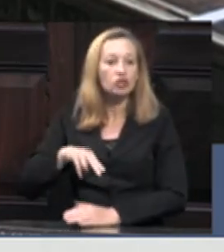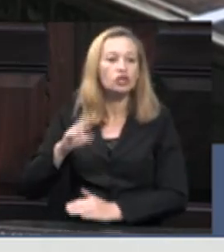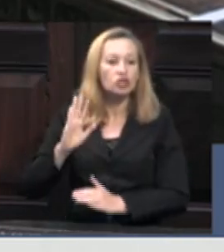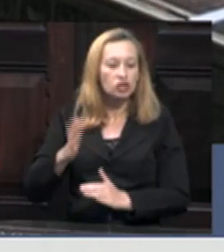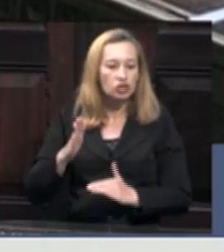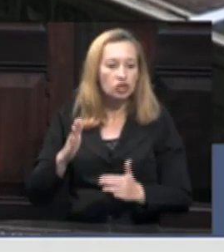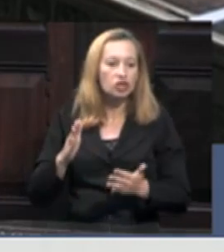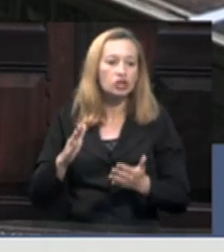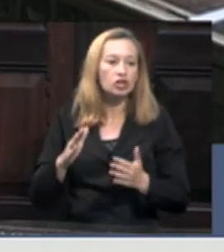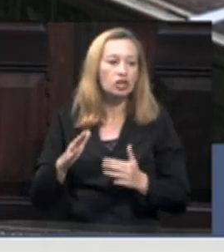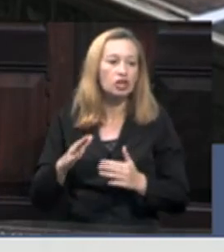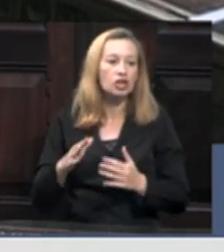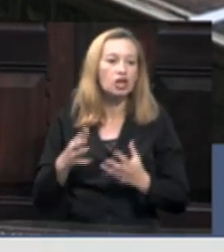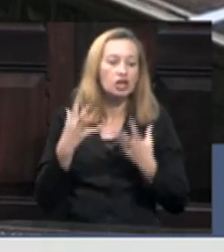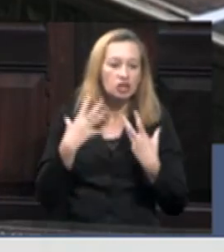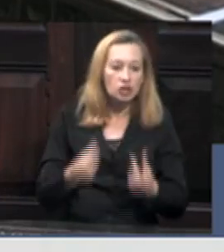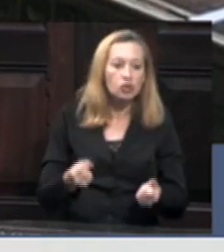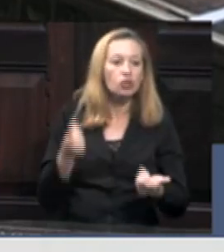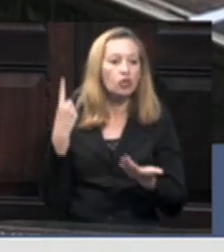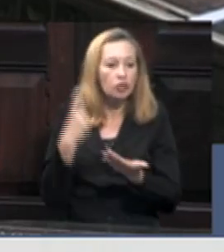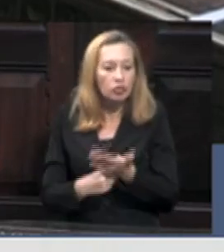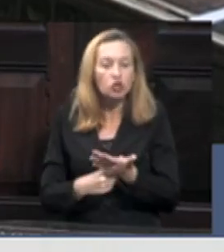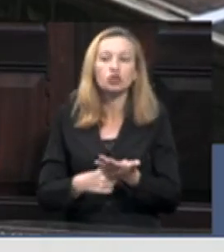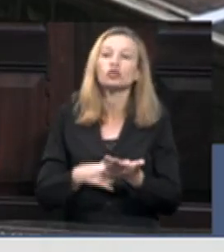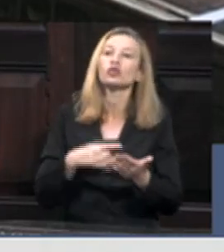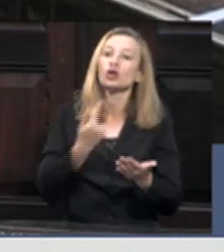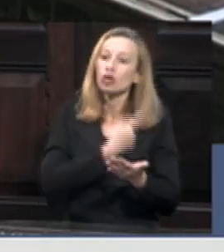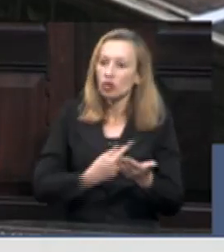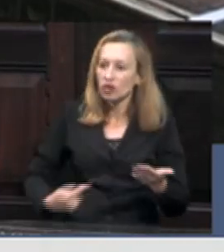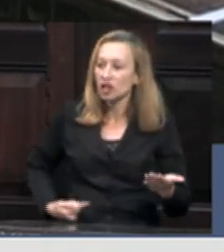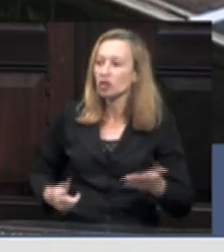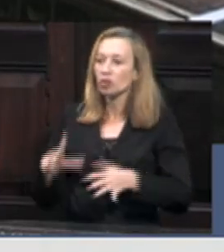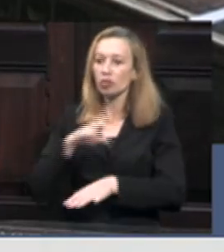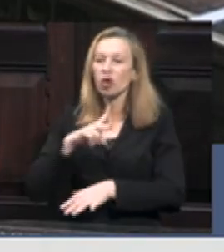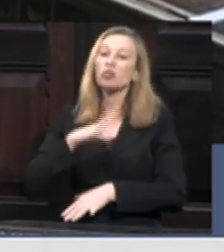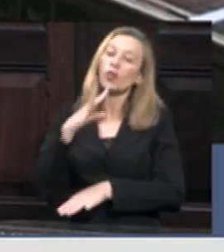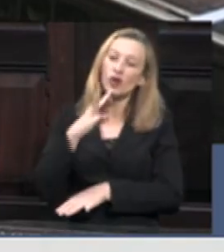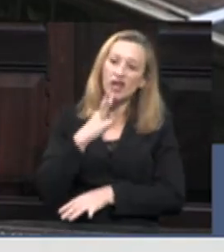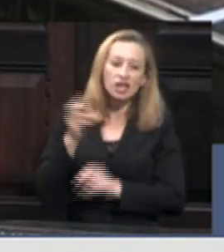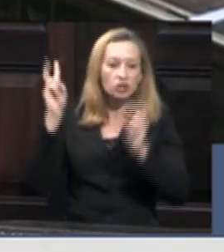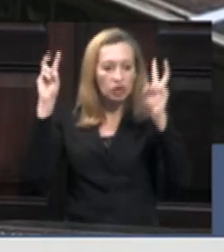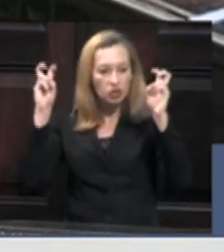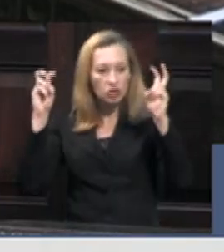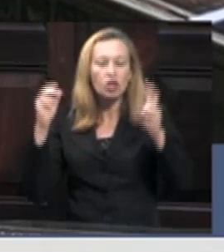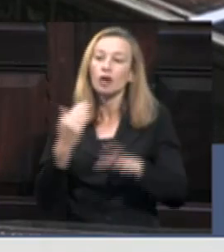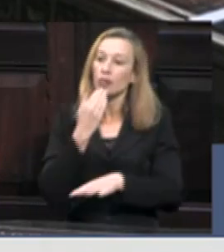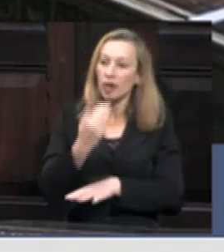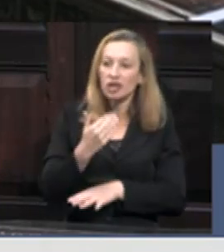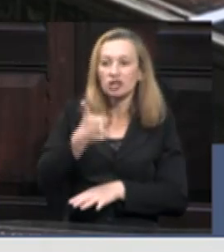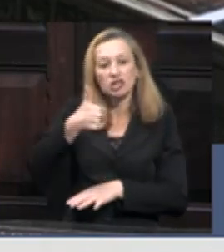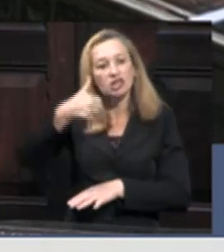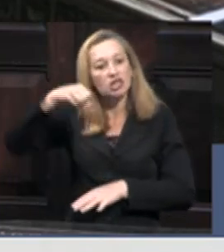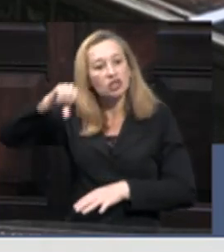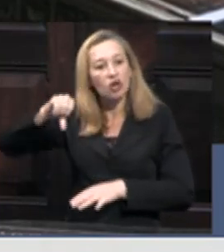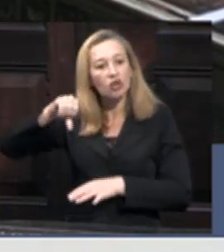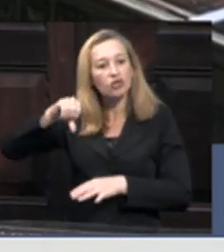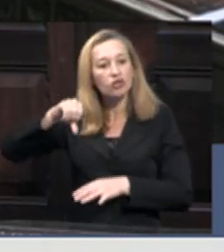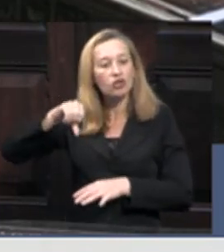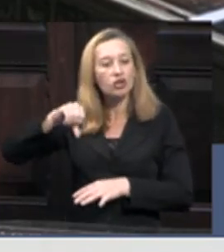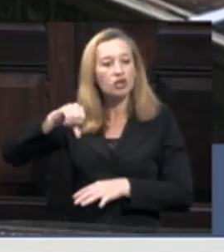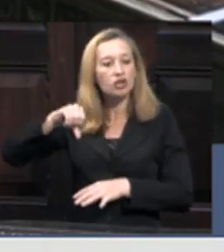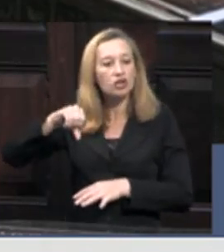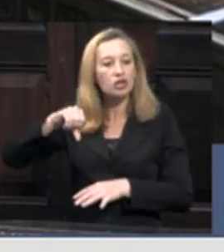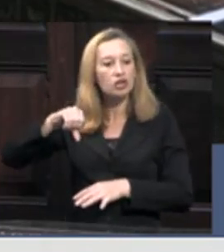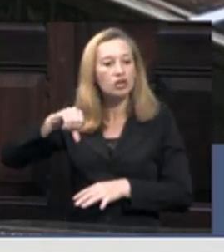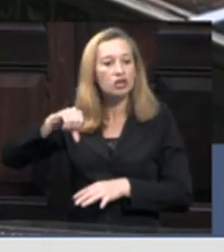compromissos. O próprio governador conhece esse drama, então eu faço um apelo, até porque no dia 19 de dezembro, acabam os